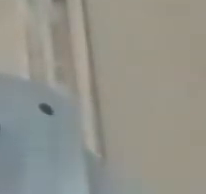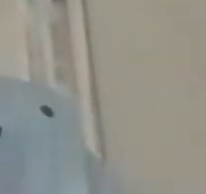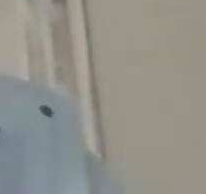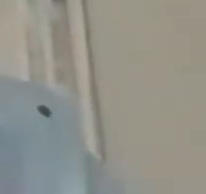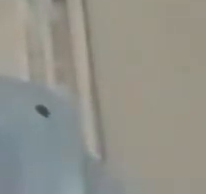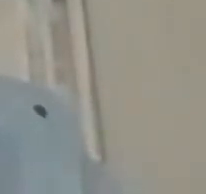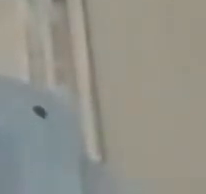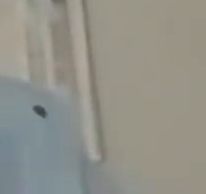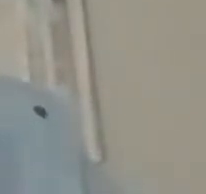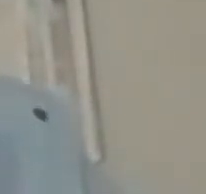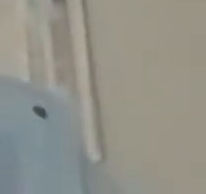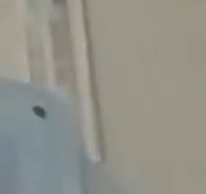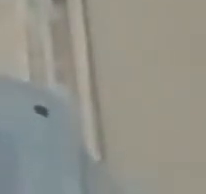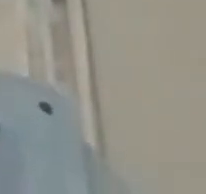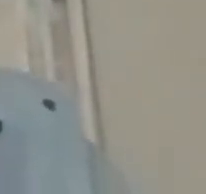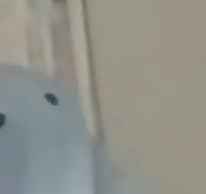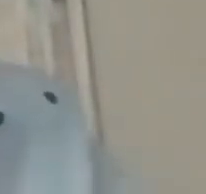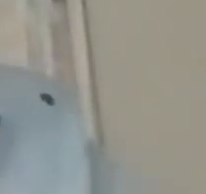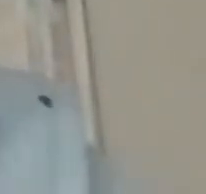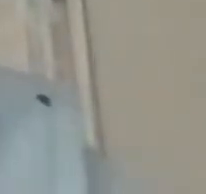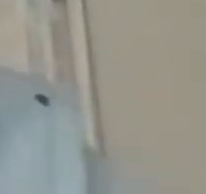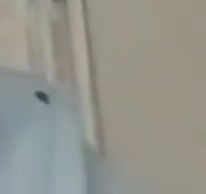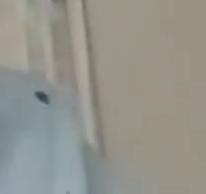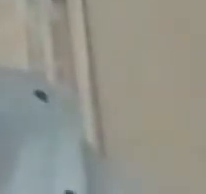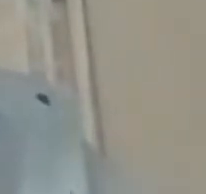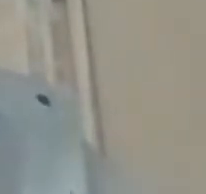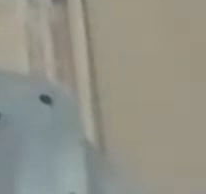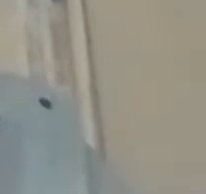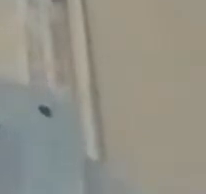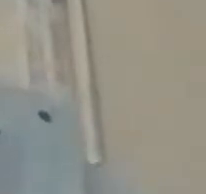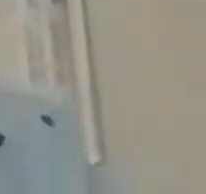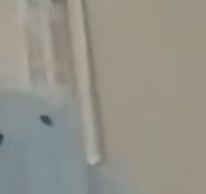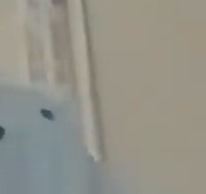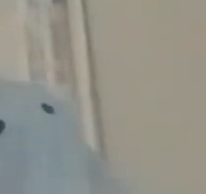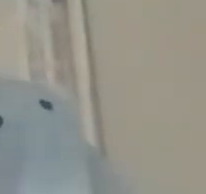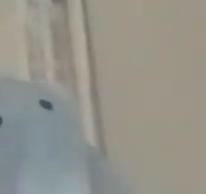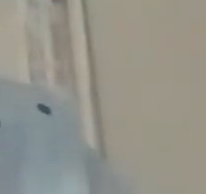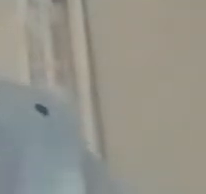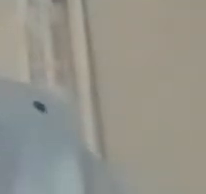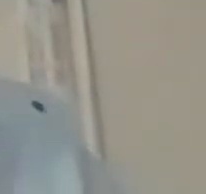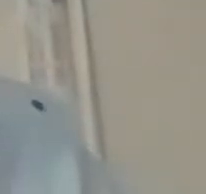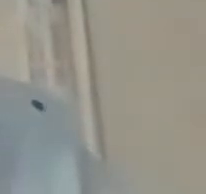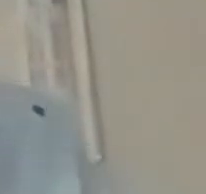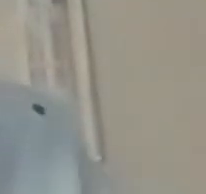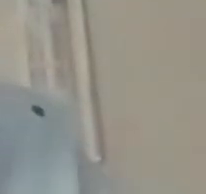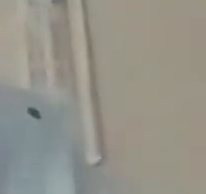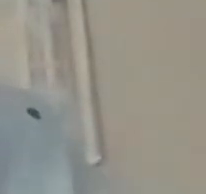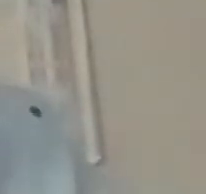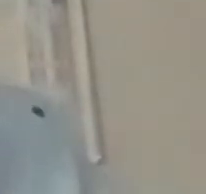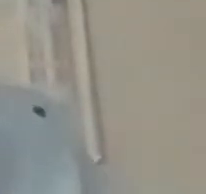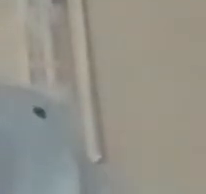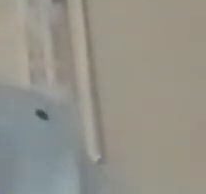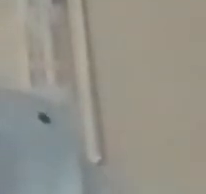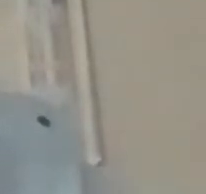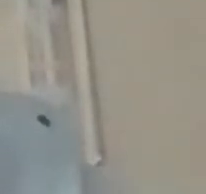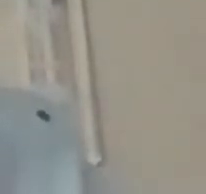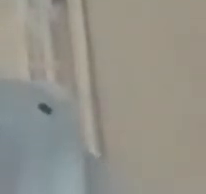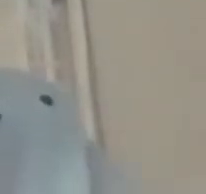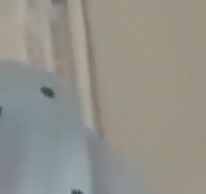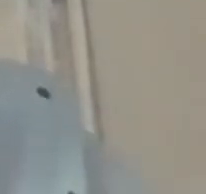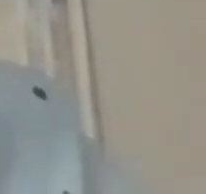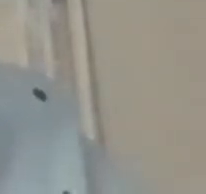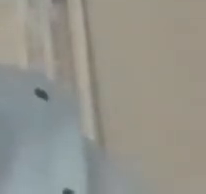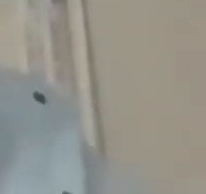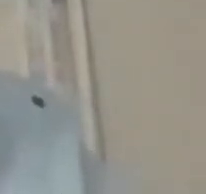e algumas empresas não aguentaram, vieram a fechar suas portas, mas conseguimos planejar um